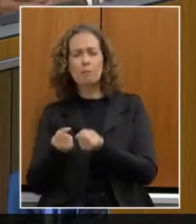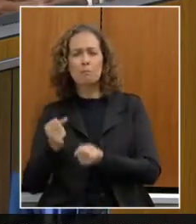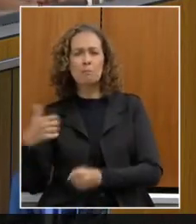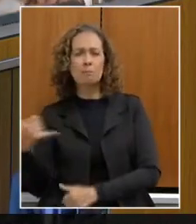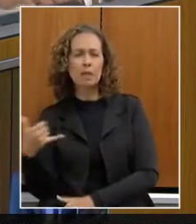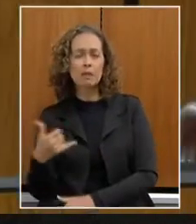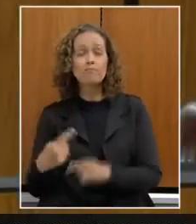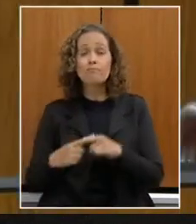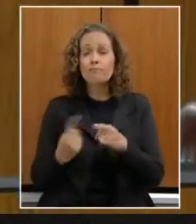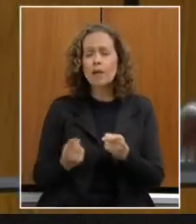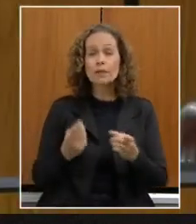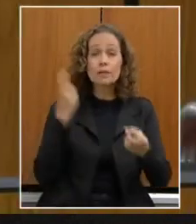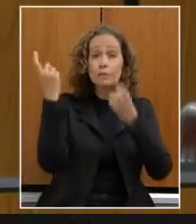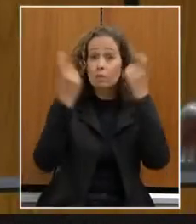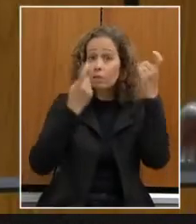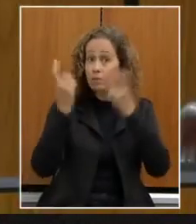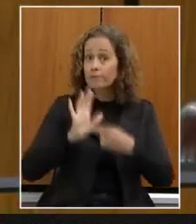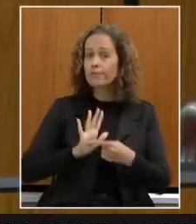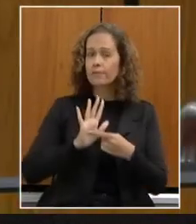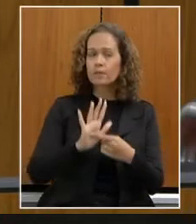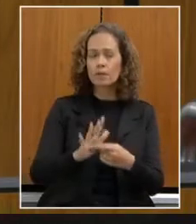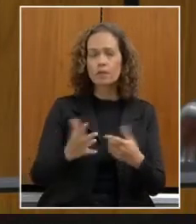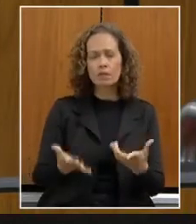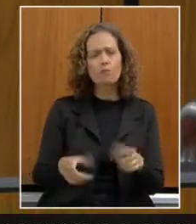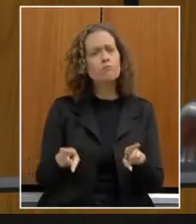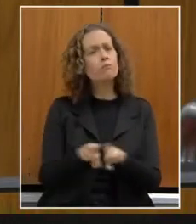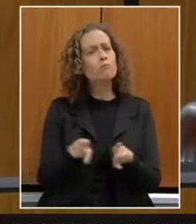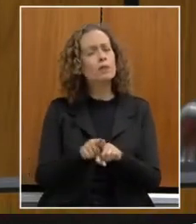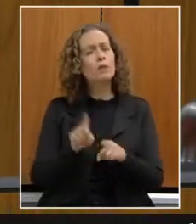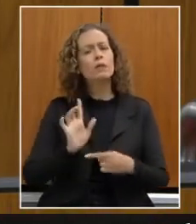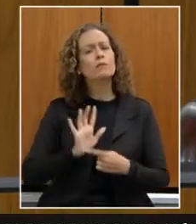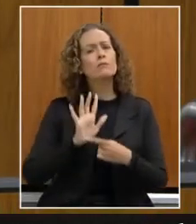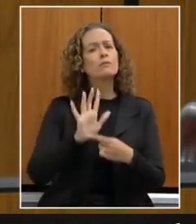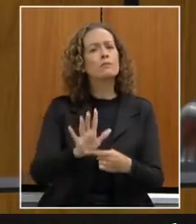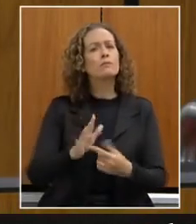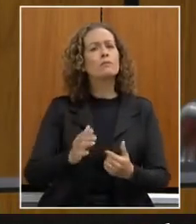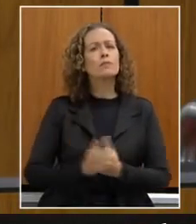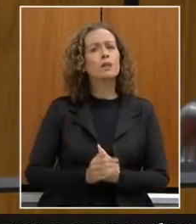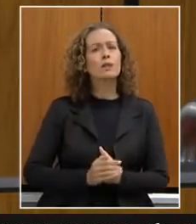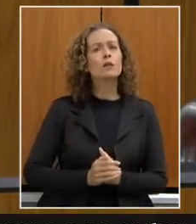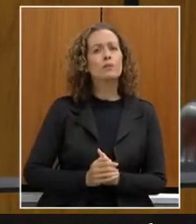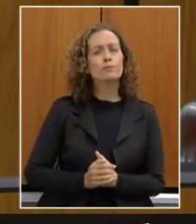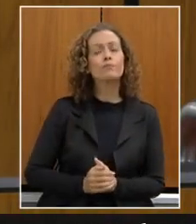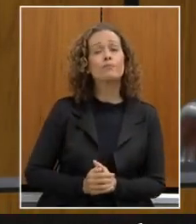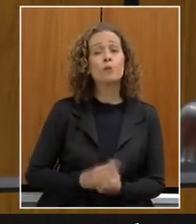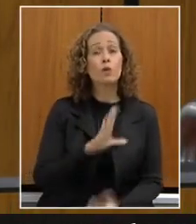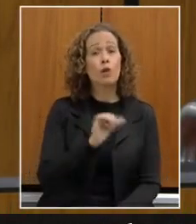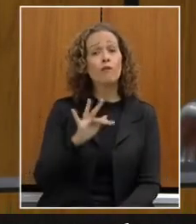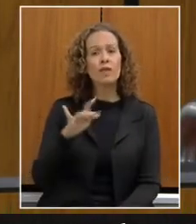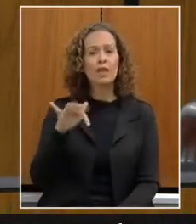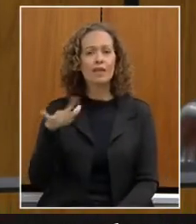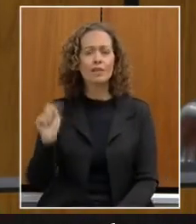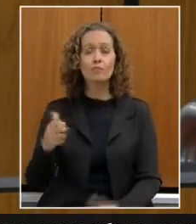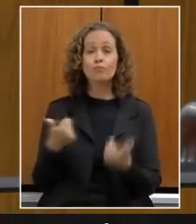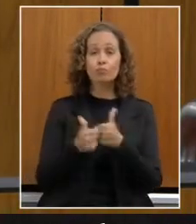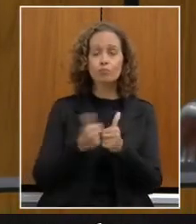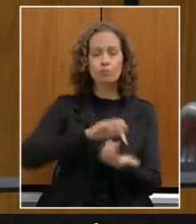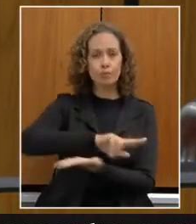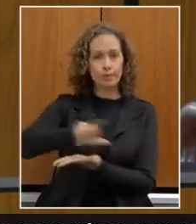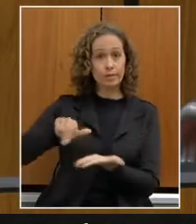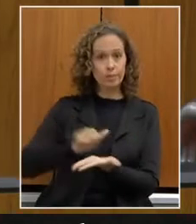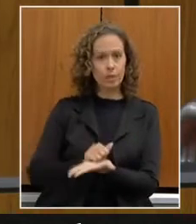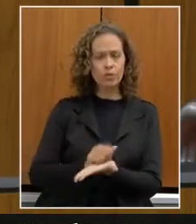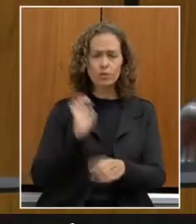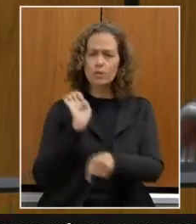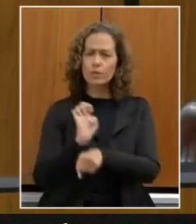aqui uma preocupação inclusive colocada pela confederação nacional do transporte que os estados que mais